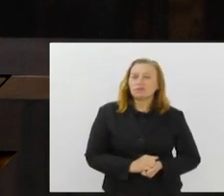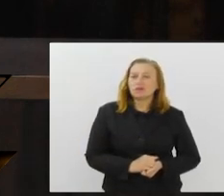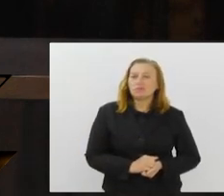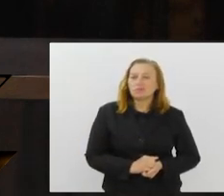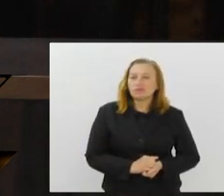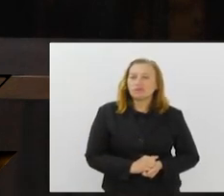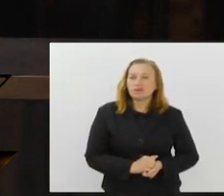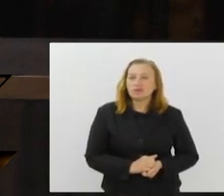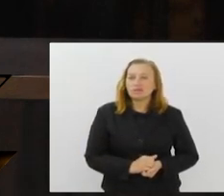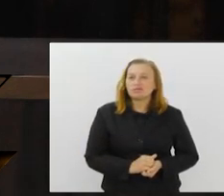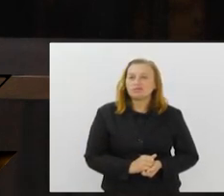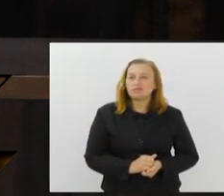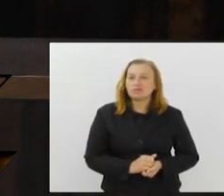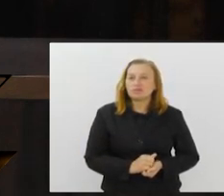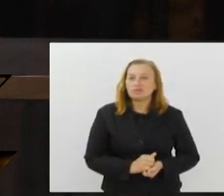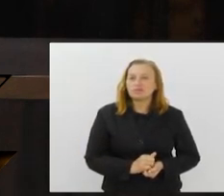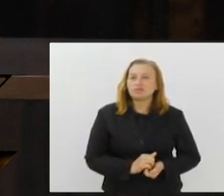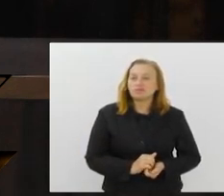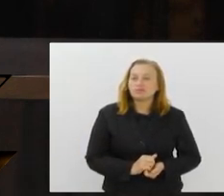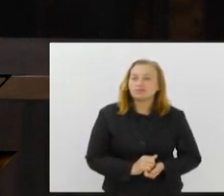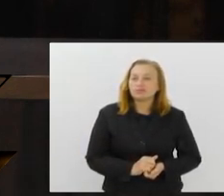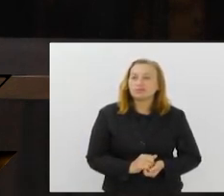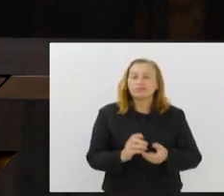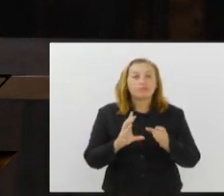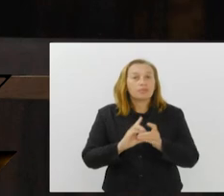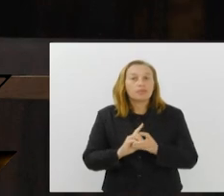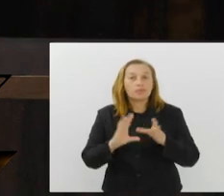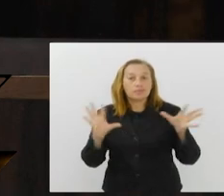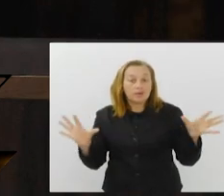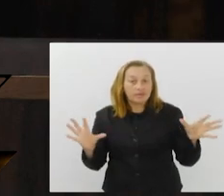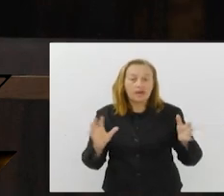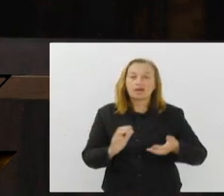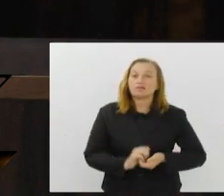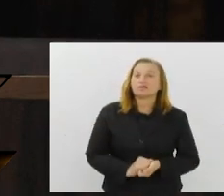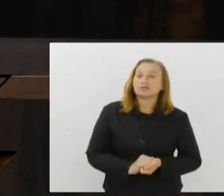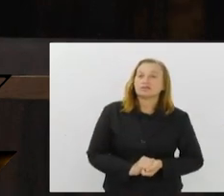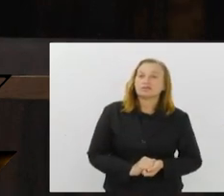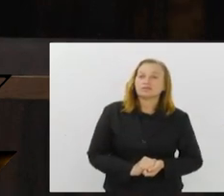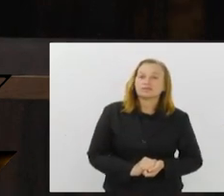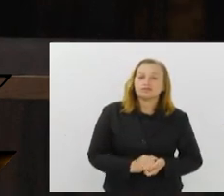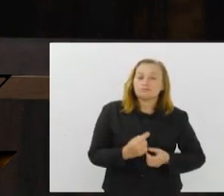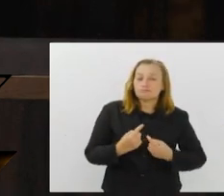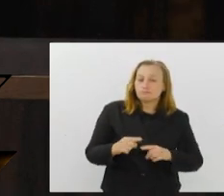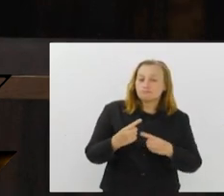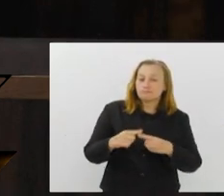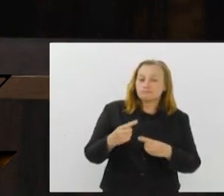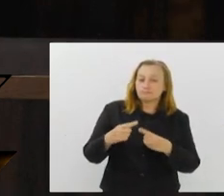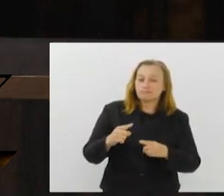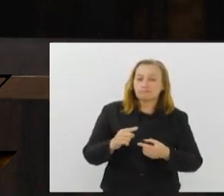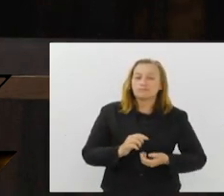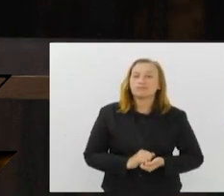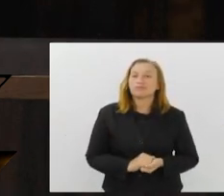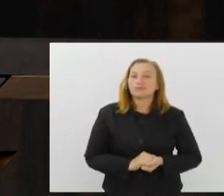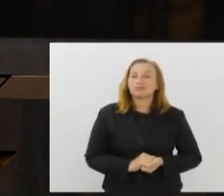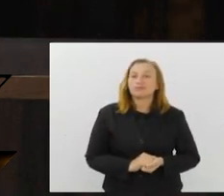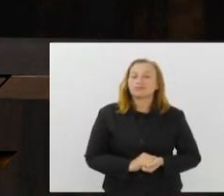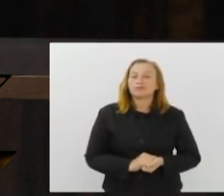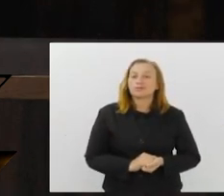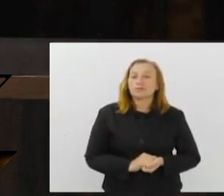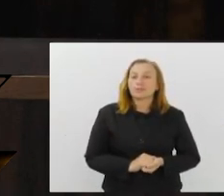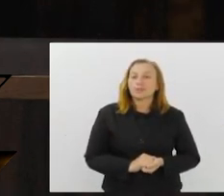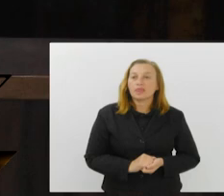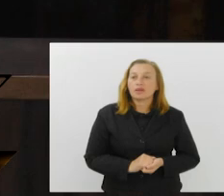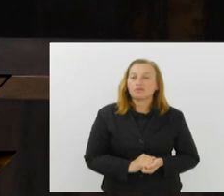Federal todas ligadas às liberdades e vedações de perseguições de omissão